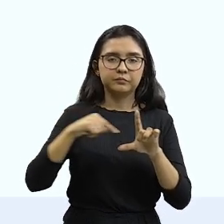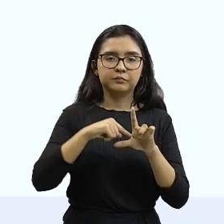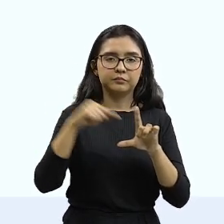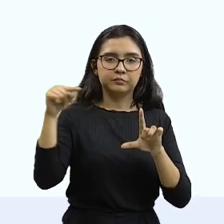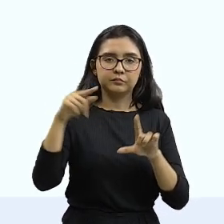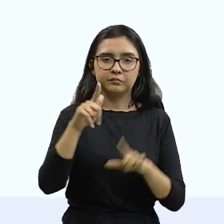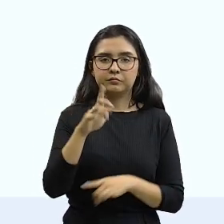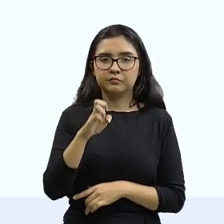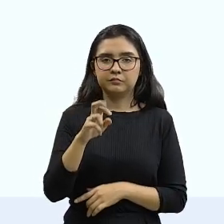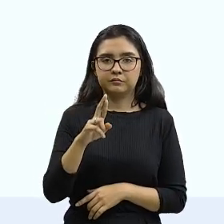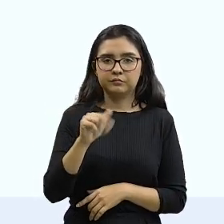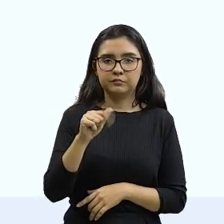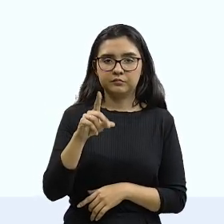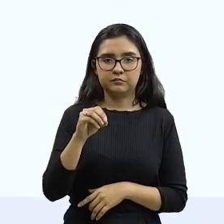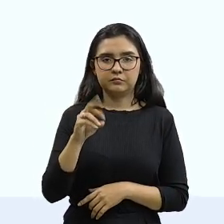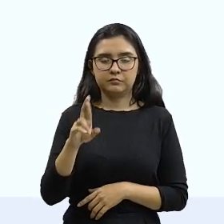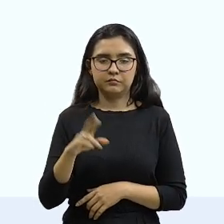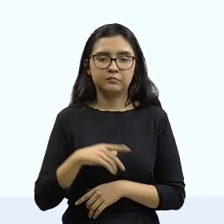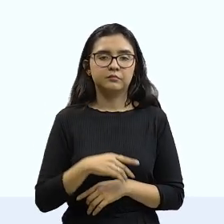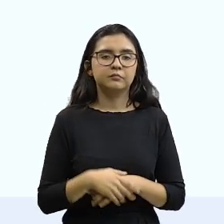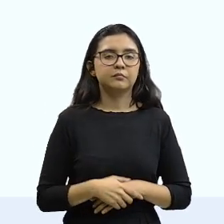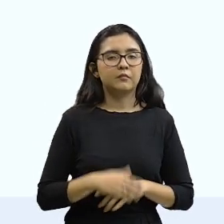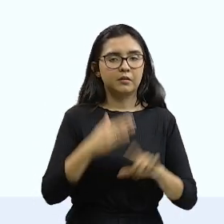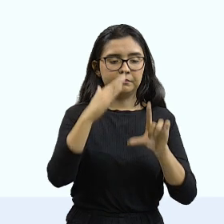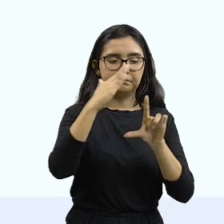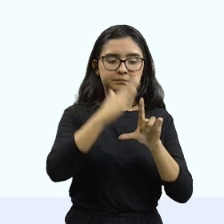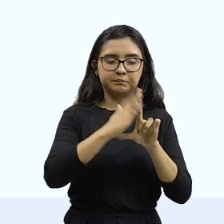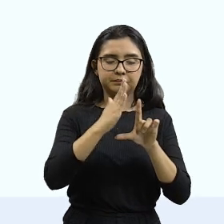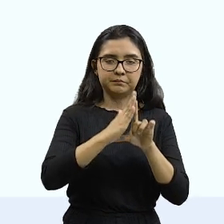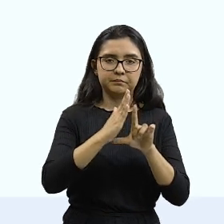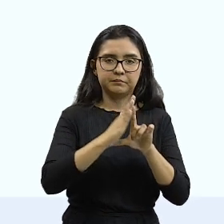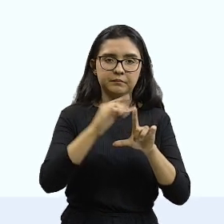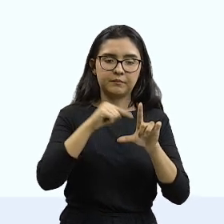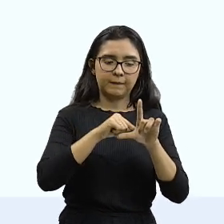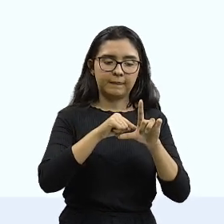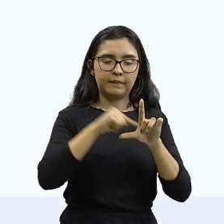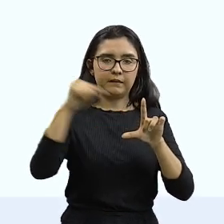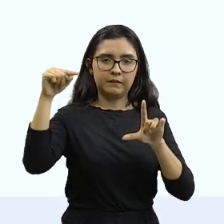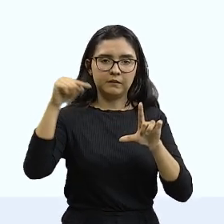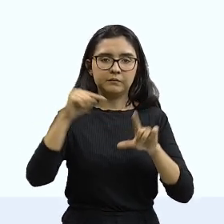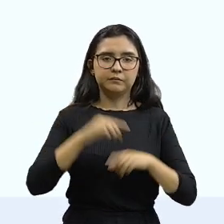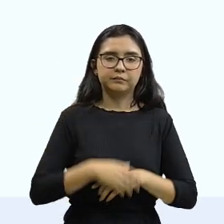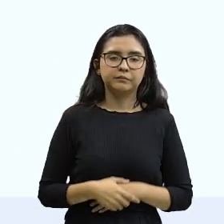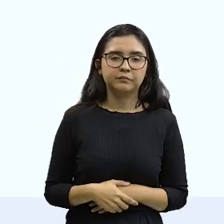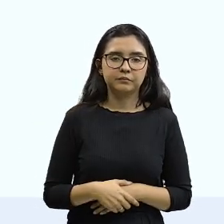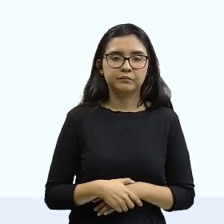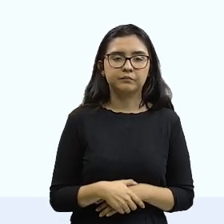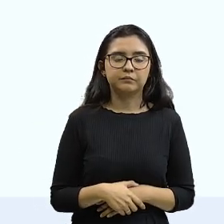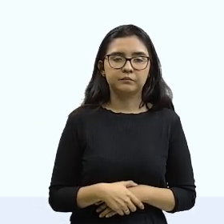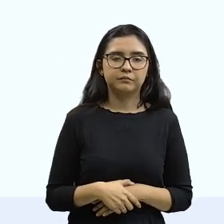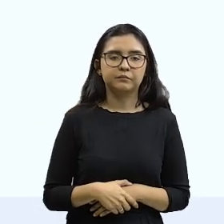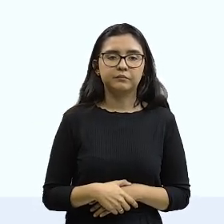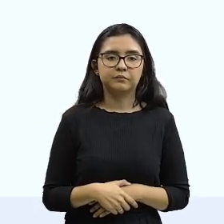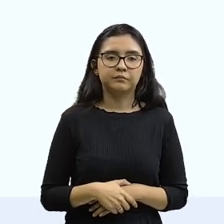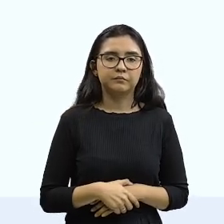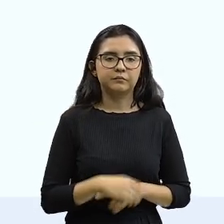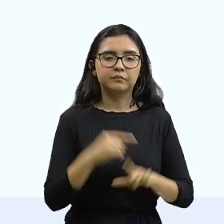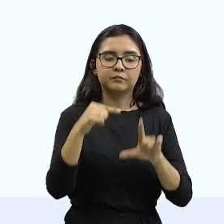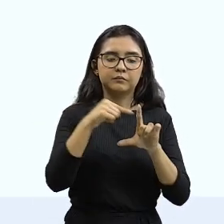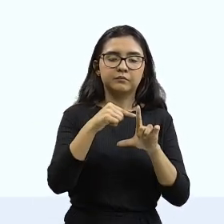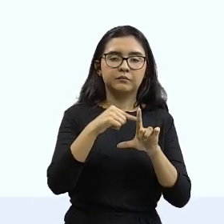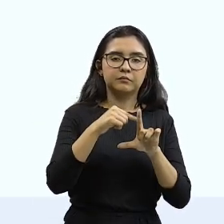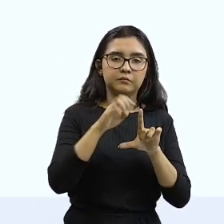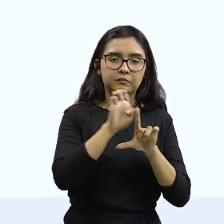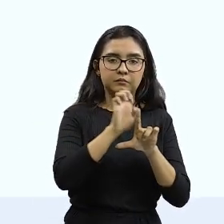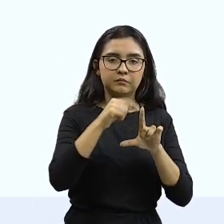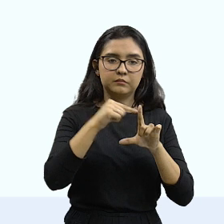do resistor. Do gerador é uma reta decrescente, do resistor é uma reta crescente. Rzinho, resistência interna,